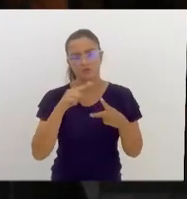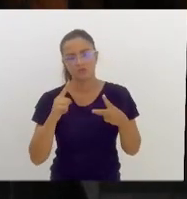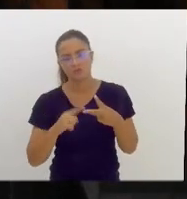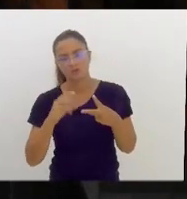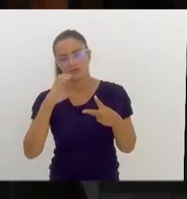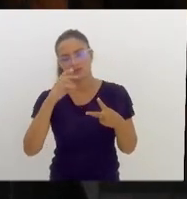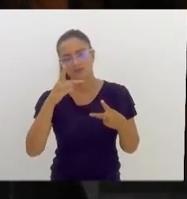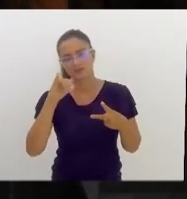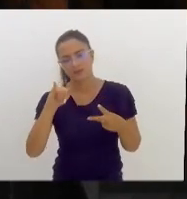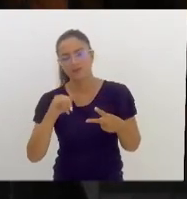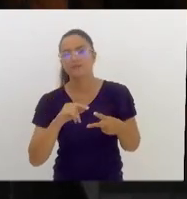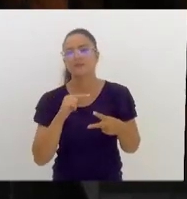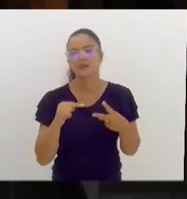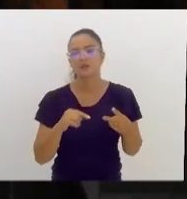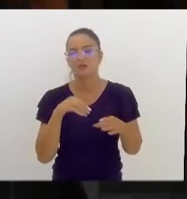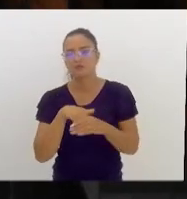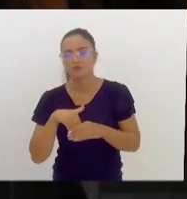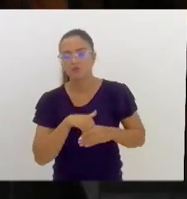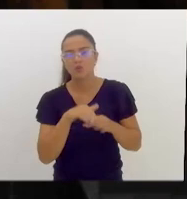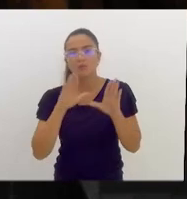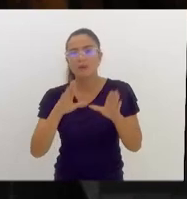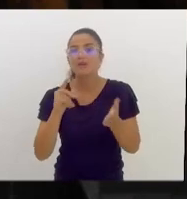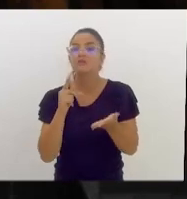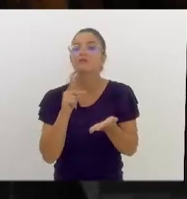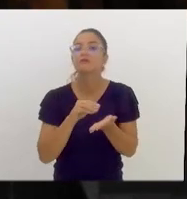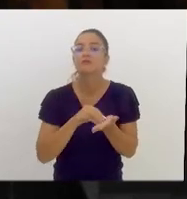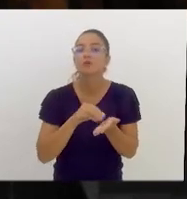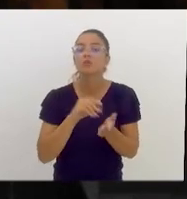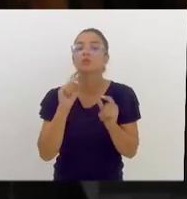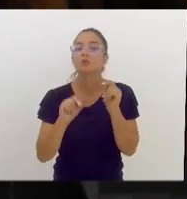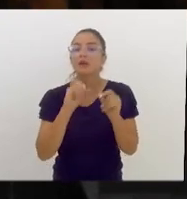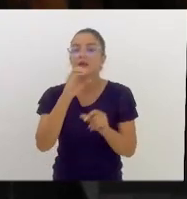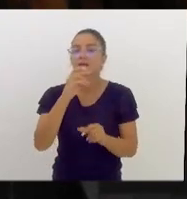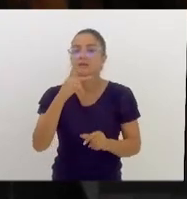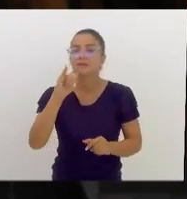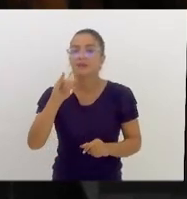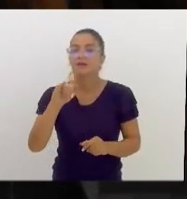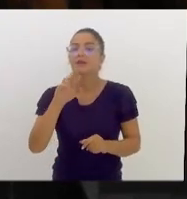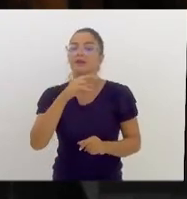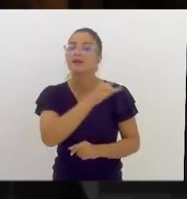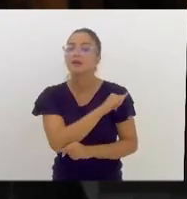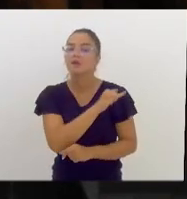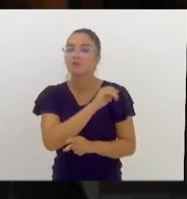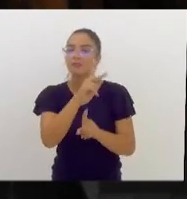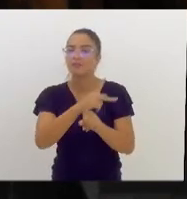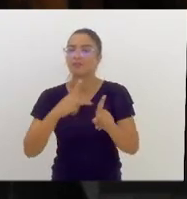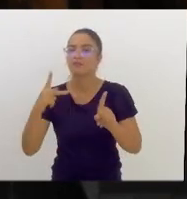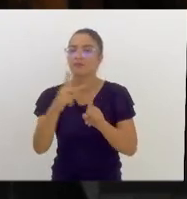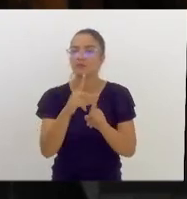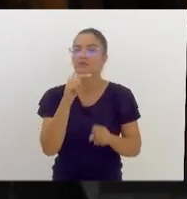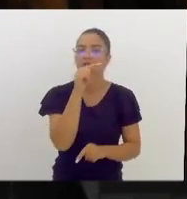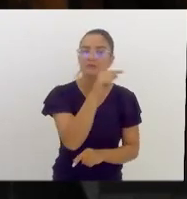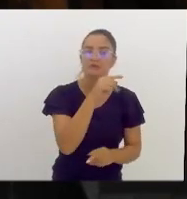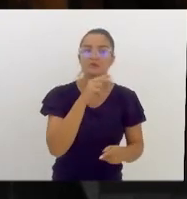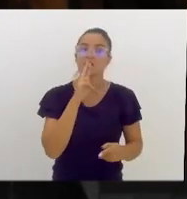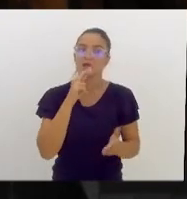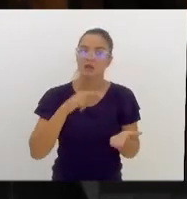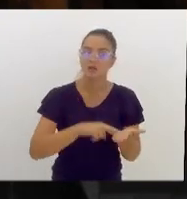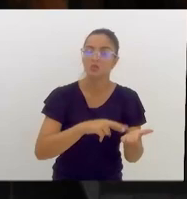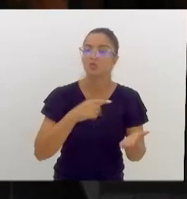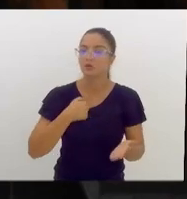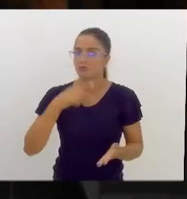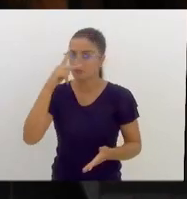não ter votado o relatório da CPI do Rio Previdência, que Vossa Excelência foi relator e que eu fui presidente. A gente lá,